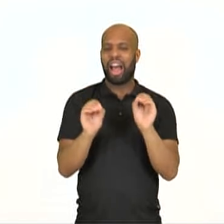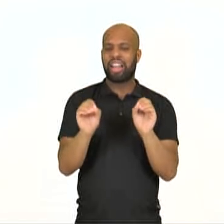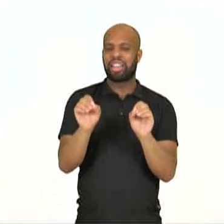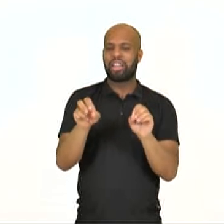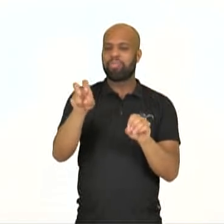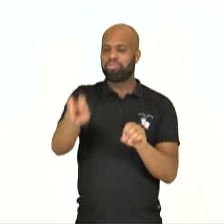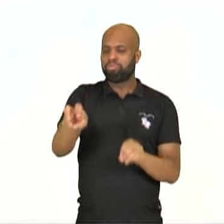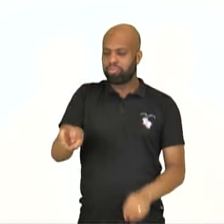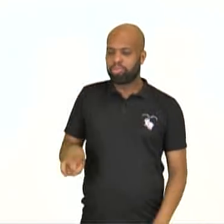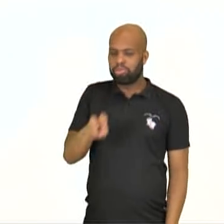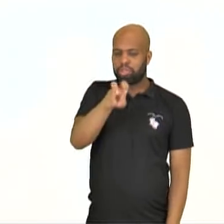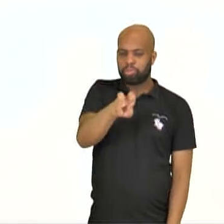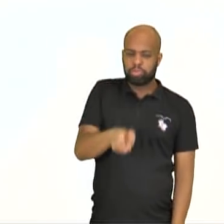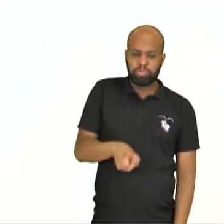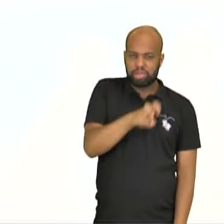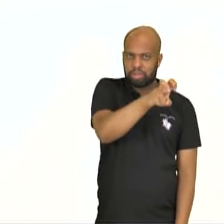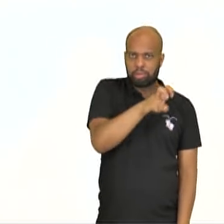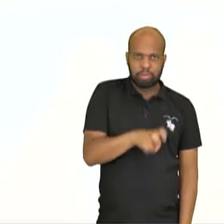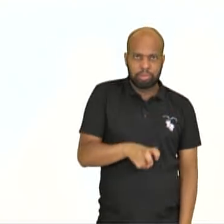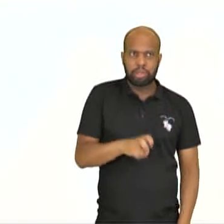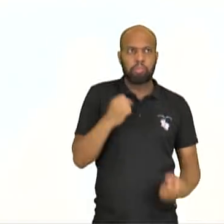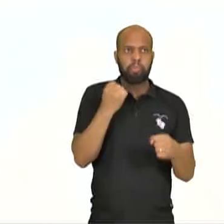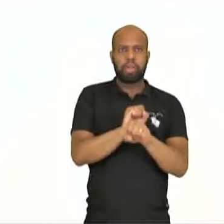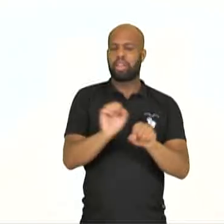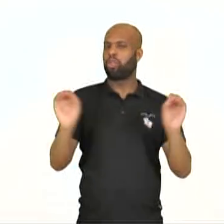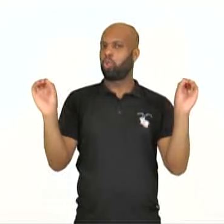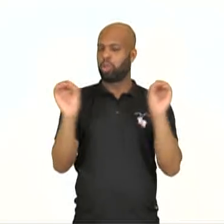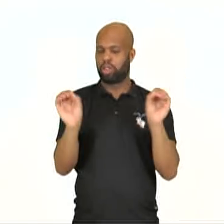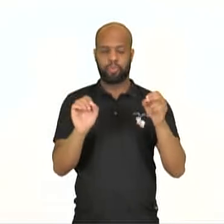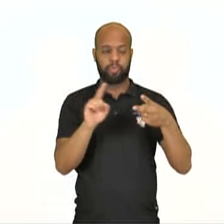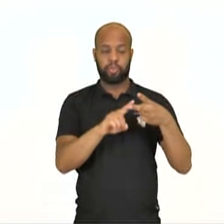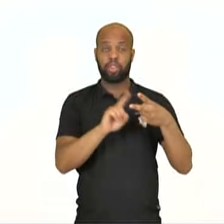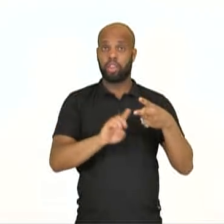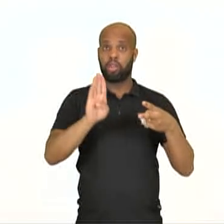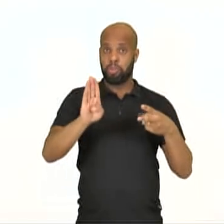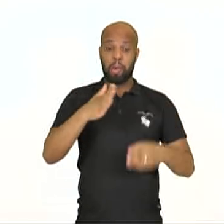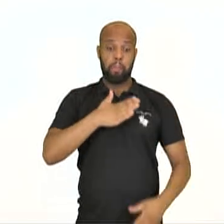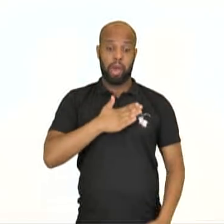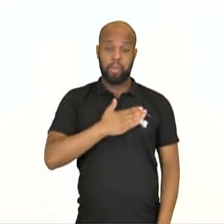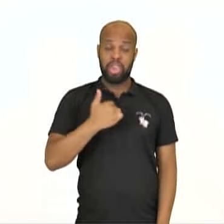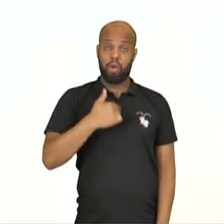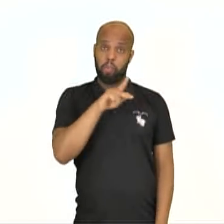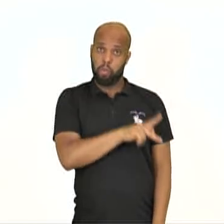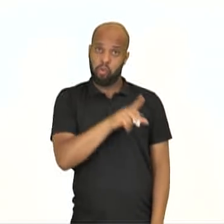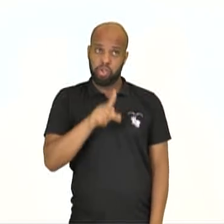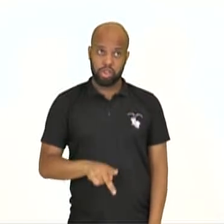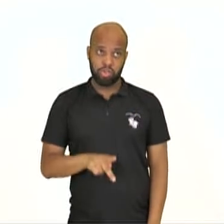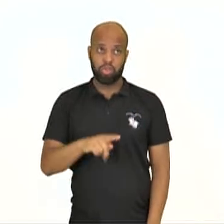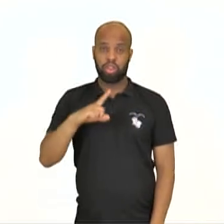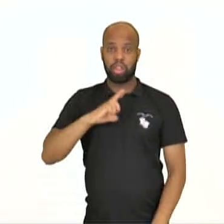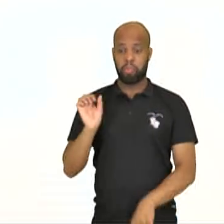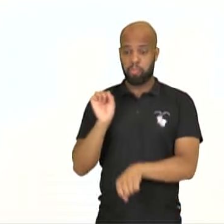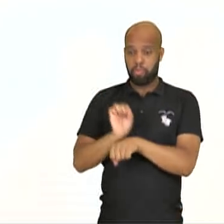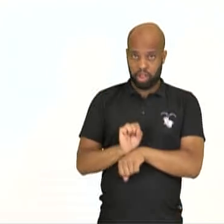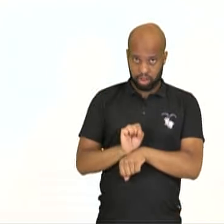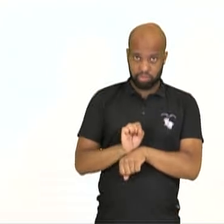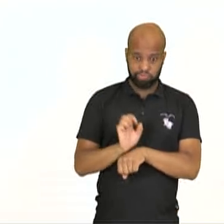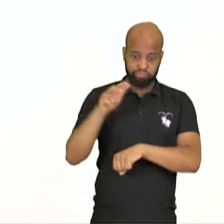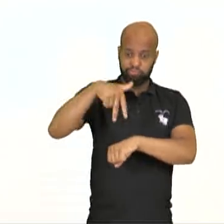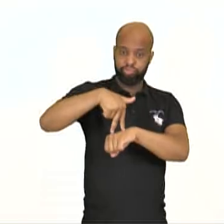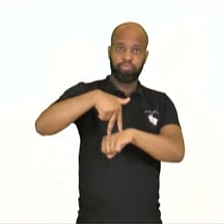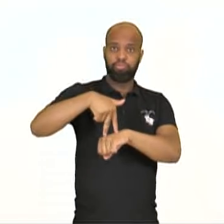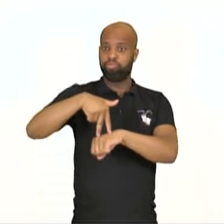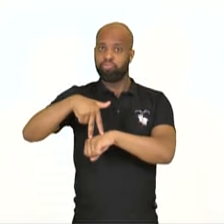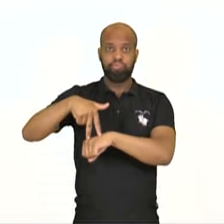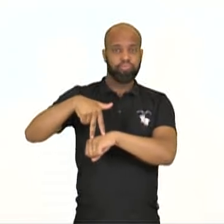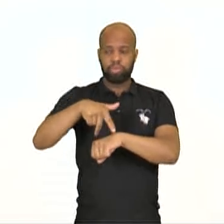repouso em relação a nenhum referencial. B. Mesmo para mim, professor, que está parado, que paro